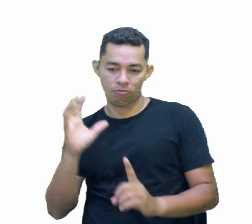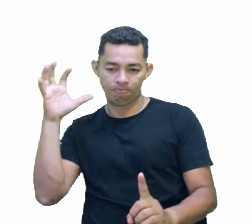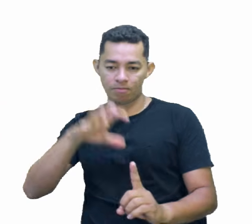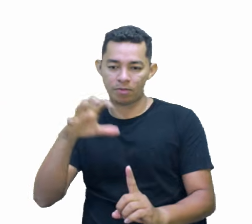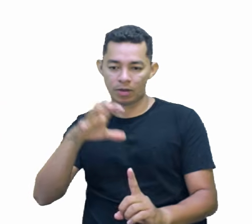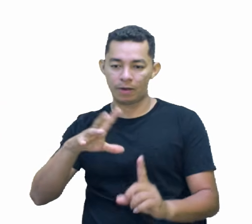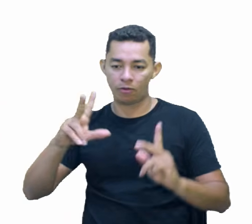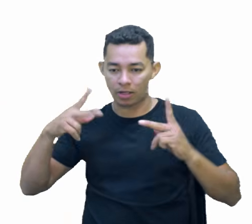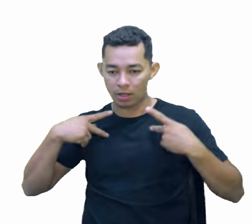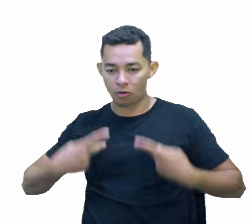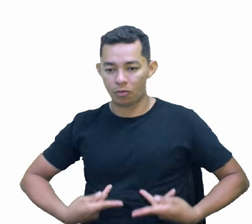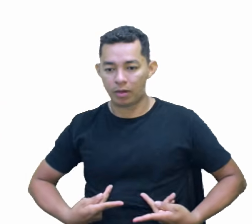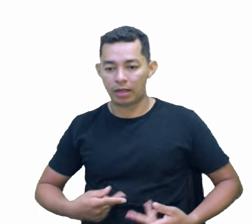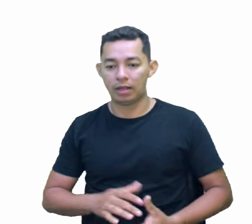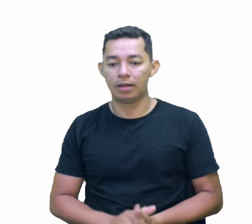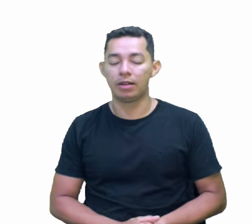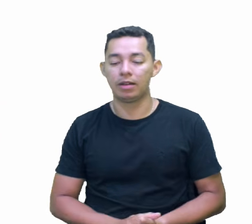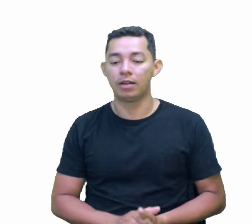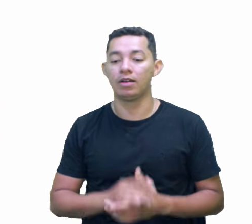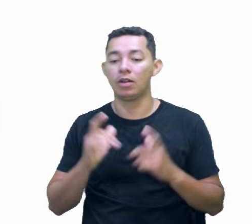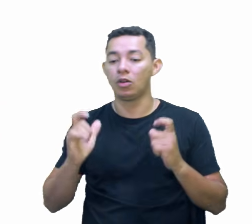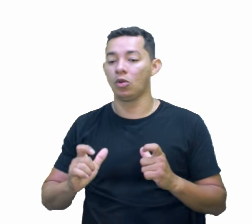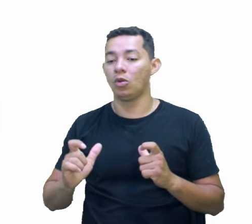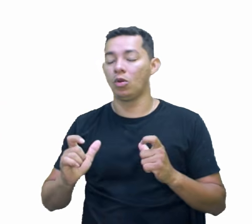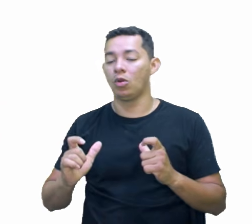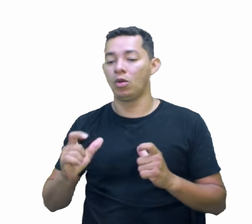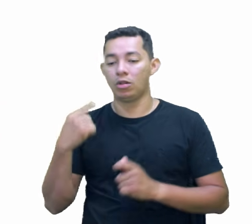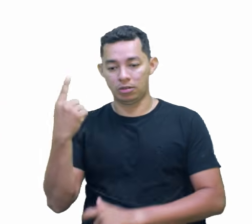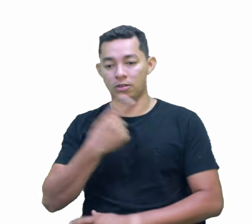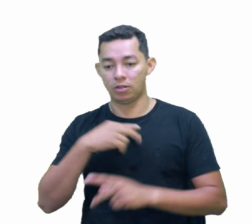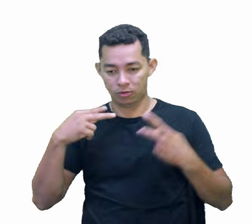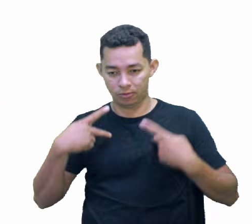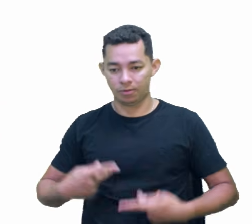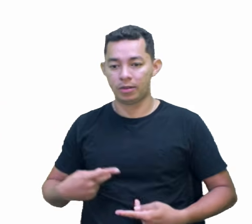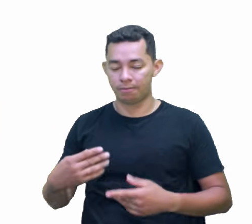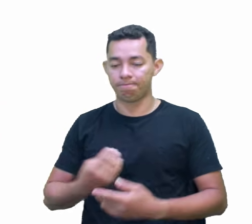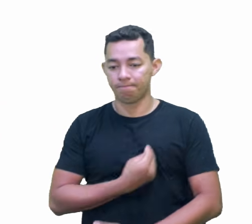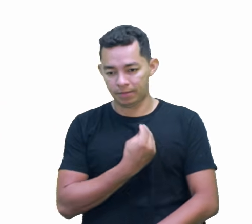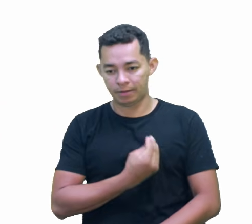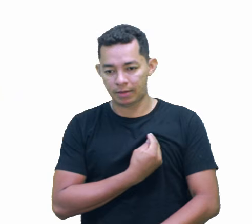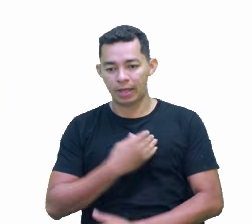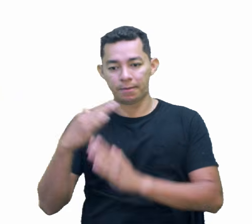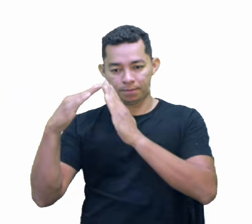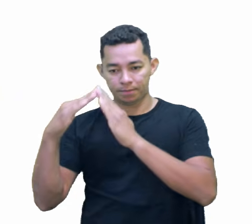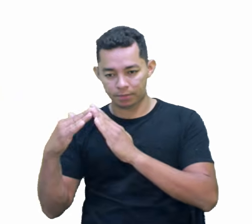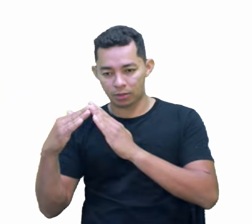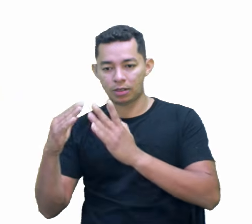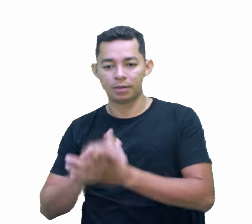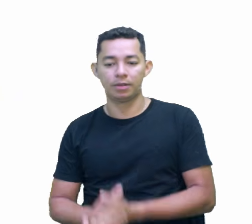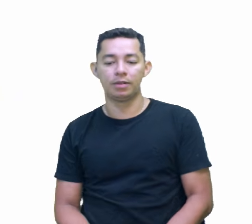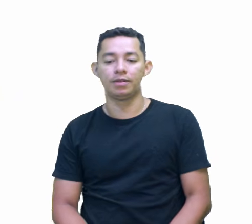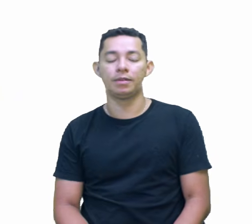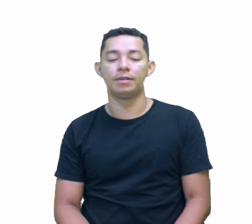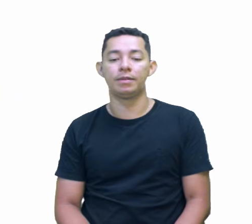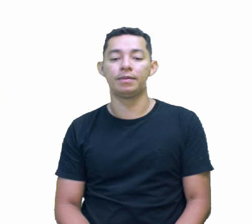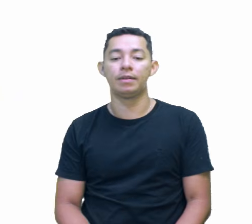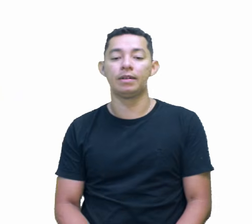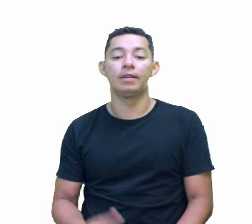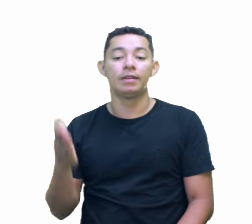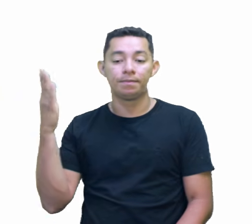homem também reside ali perto dessa área. Enfim, então nessa imagem você consegue